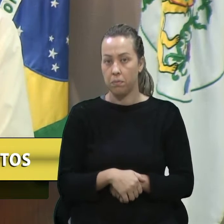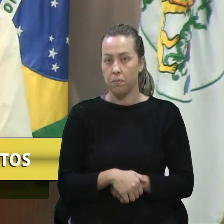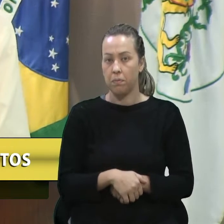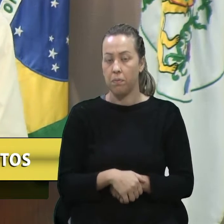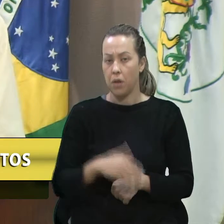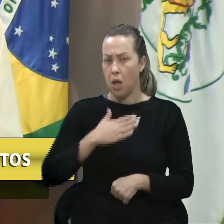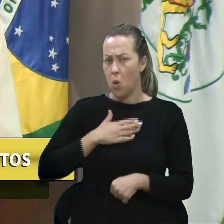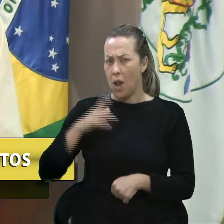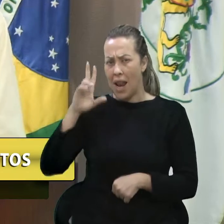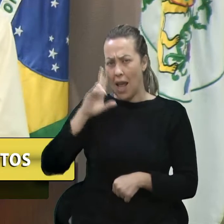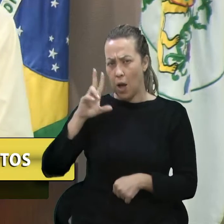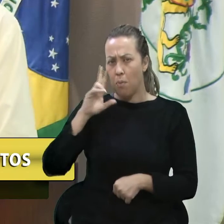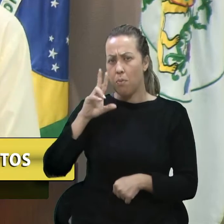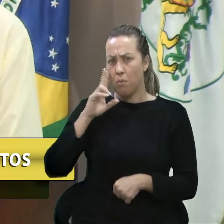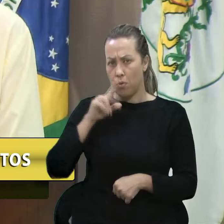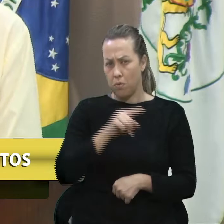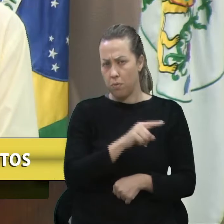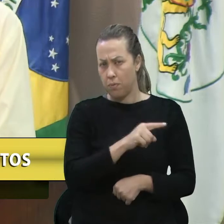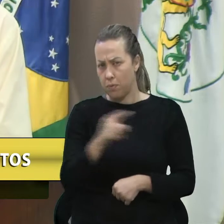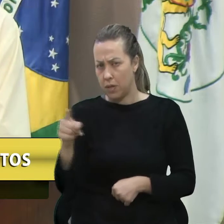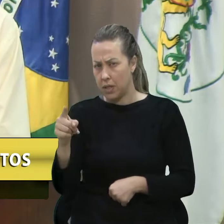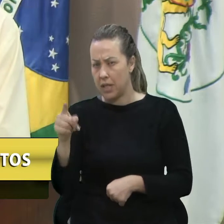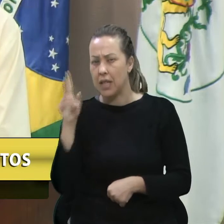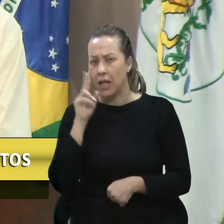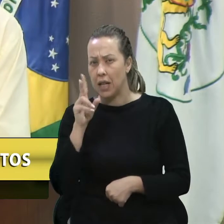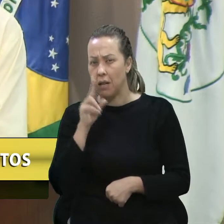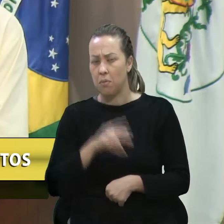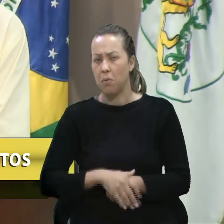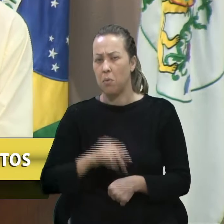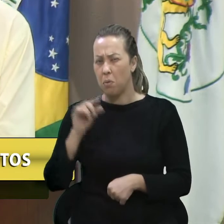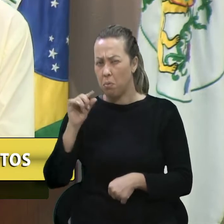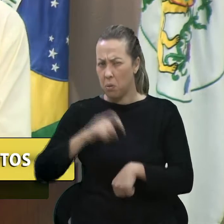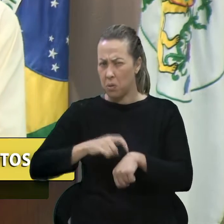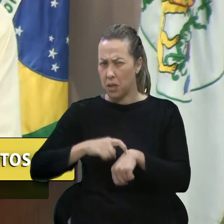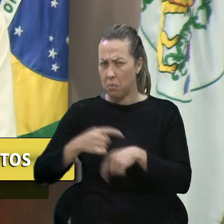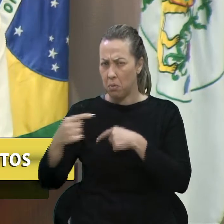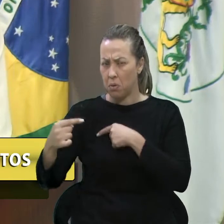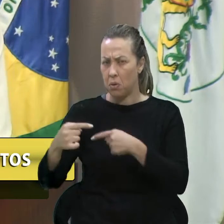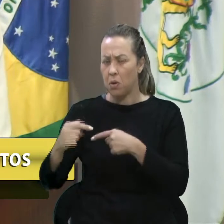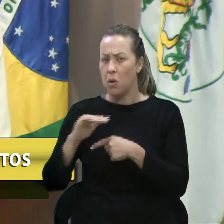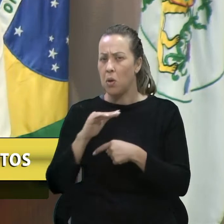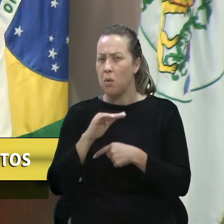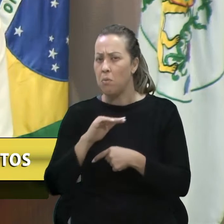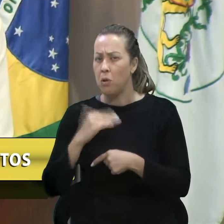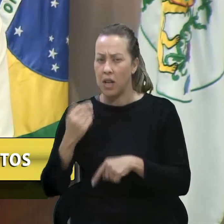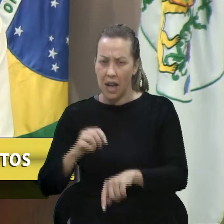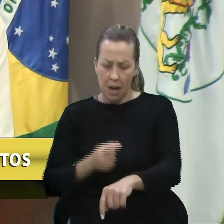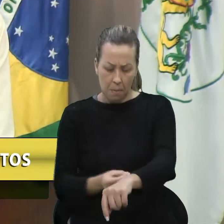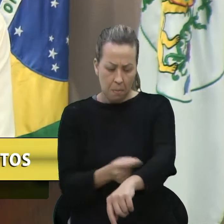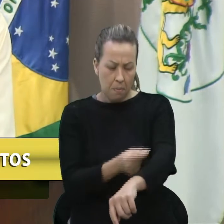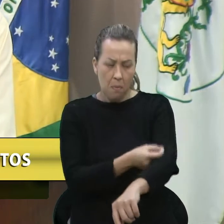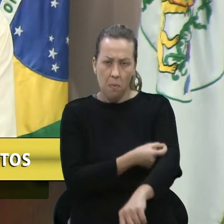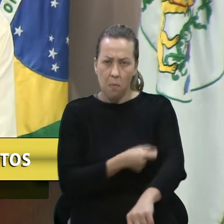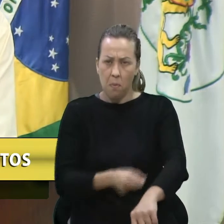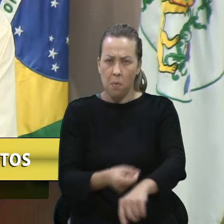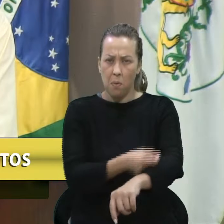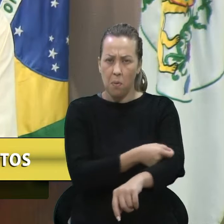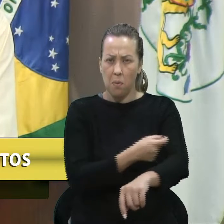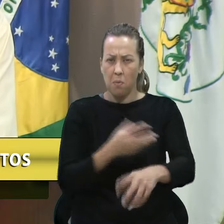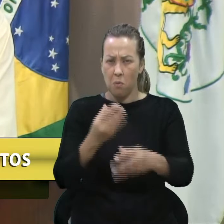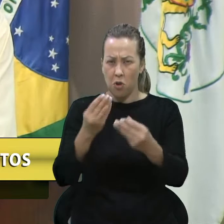Eu me lembro, e vocês aqui também se lembram, que há bem pouco tempo atrás se morria de sarampo, de catapora, de